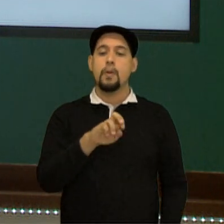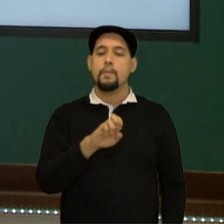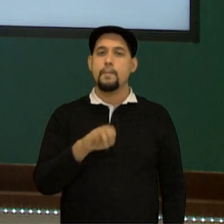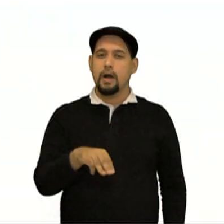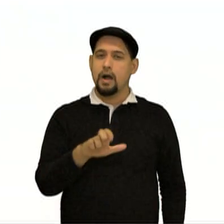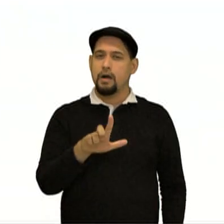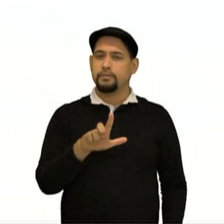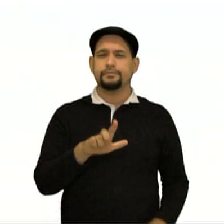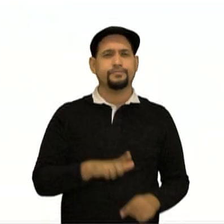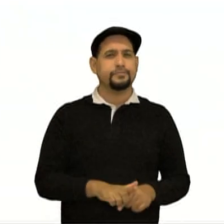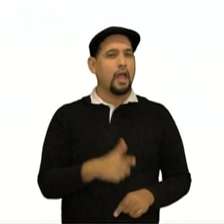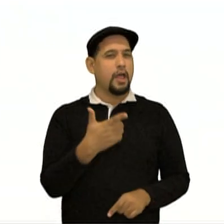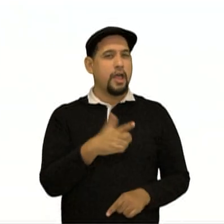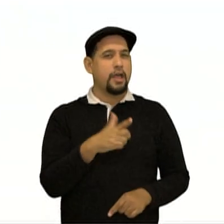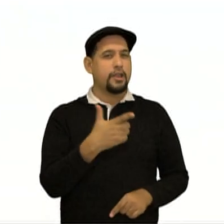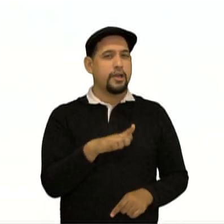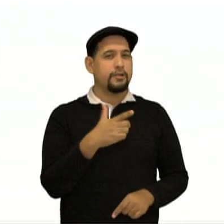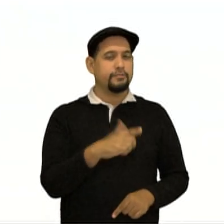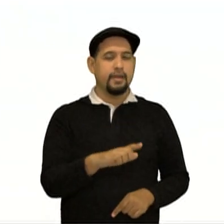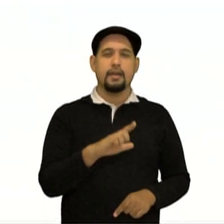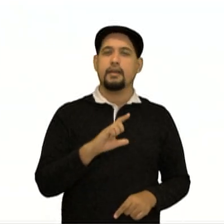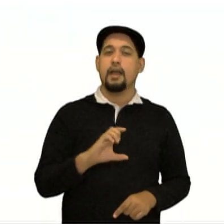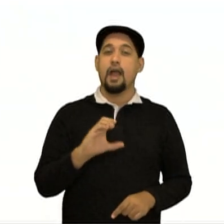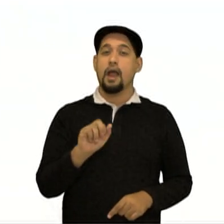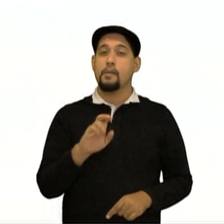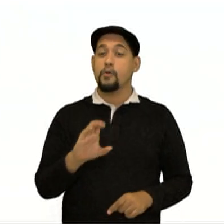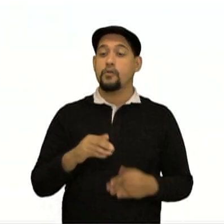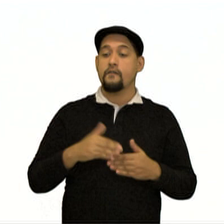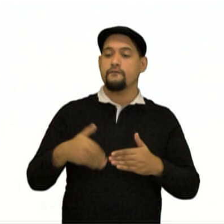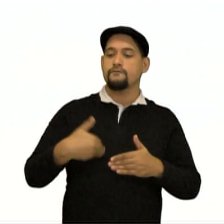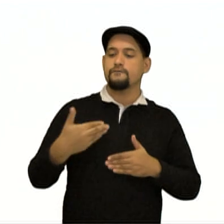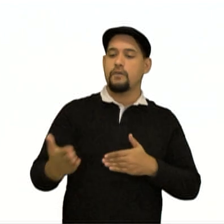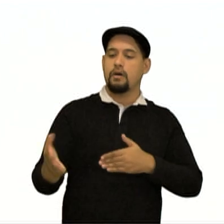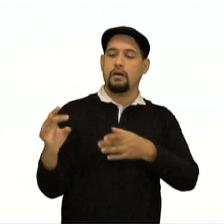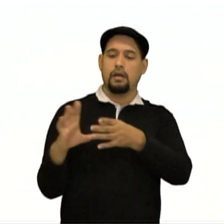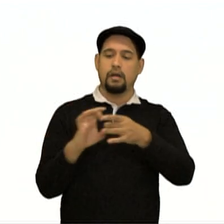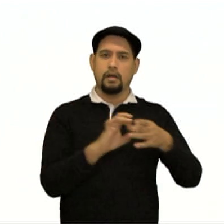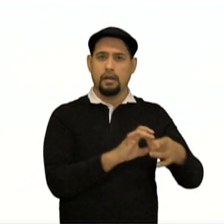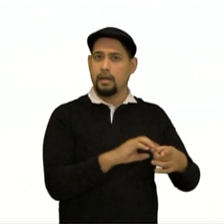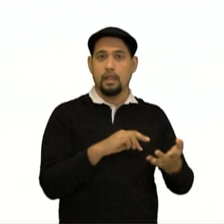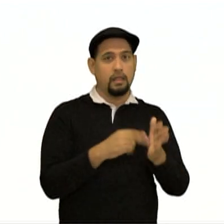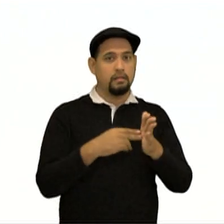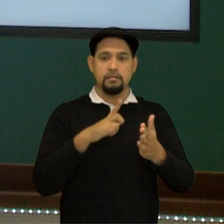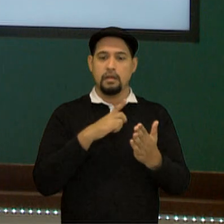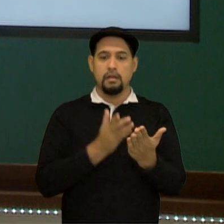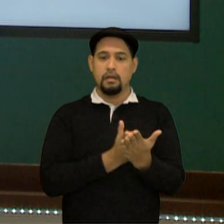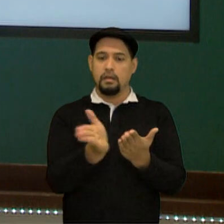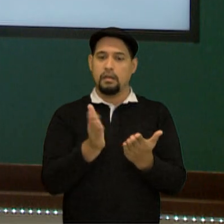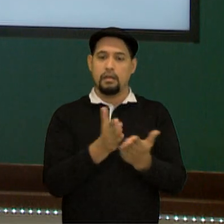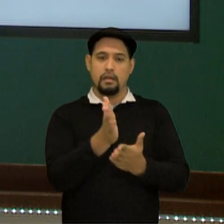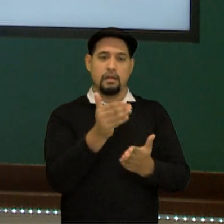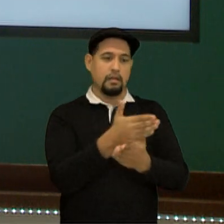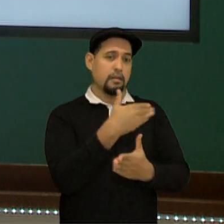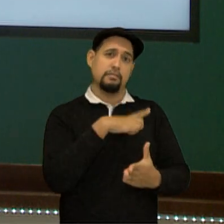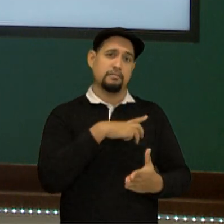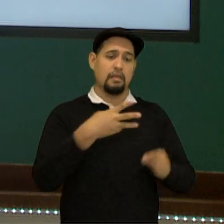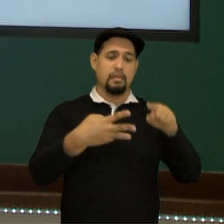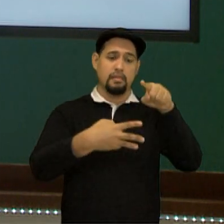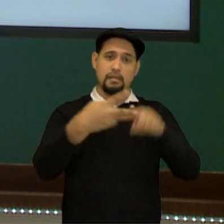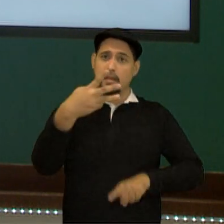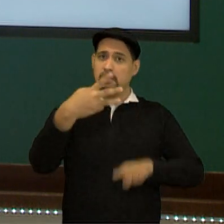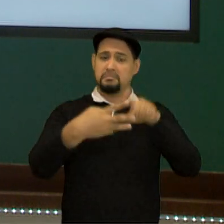normal, não tem carbonos fora da cadeia principal, ou seja, ela não é ramificada, ela não tem 3 ou